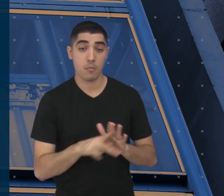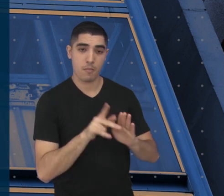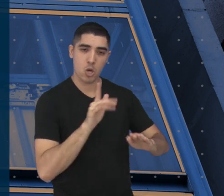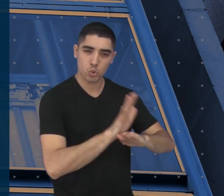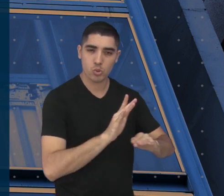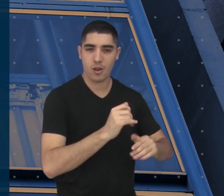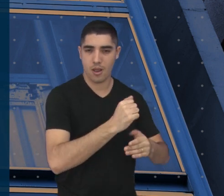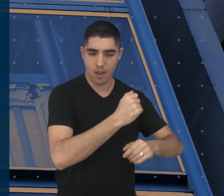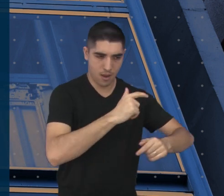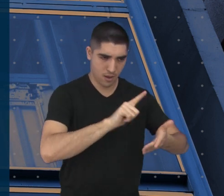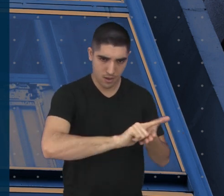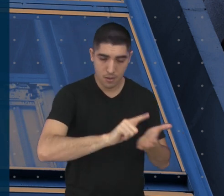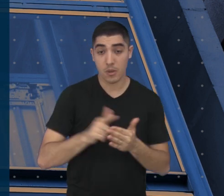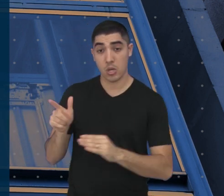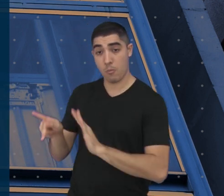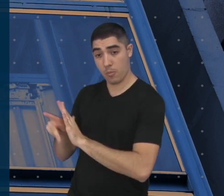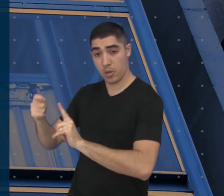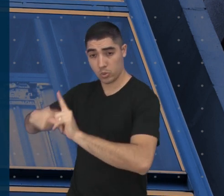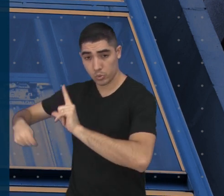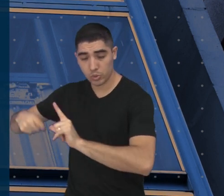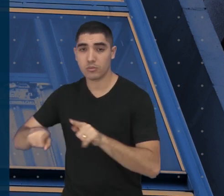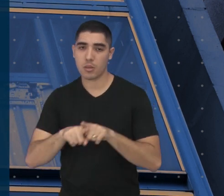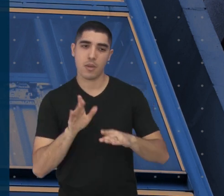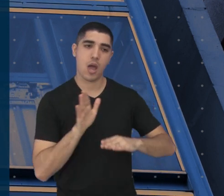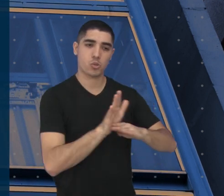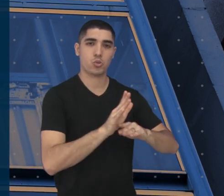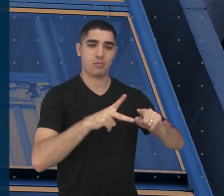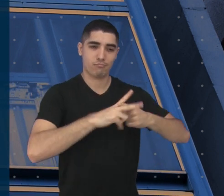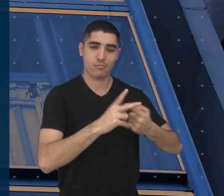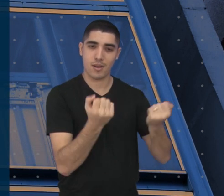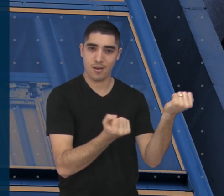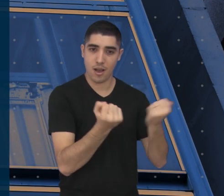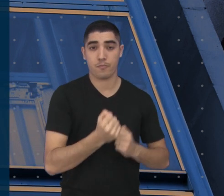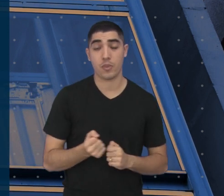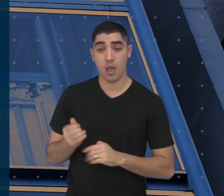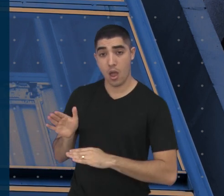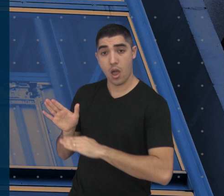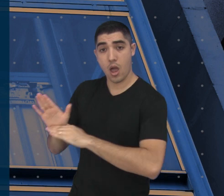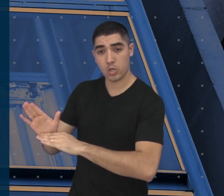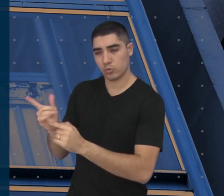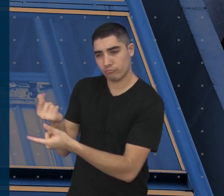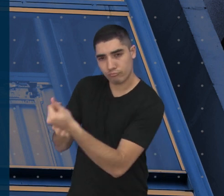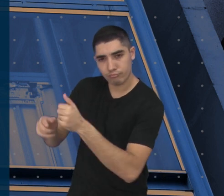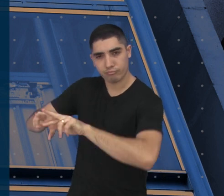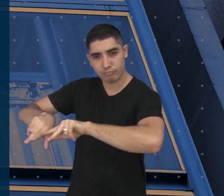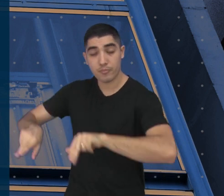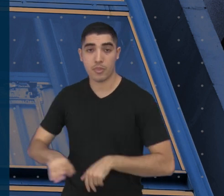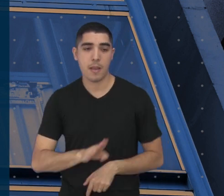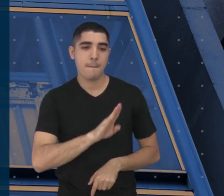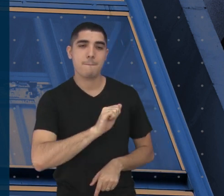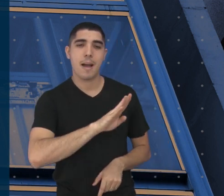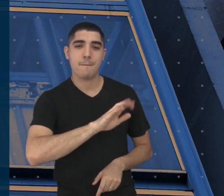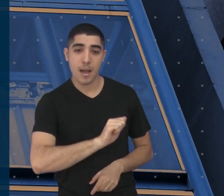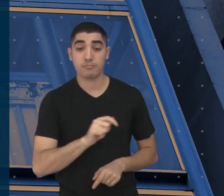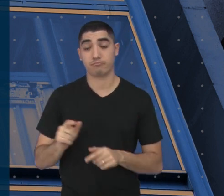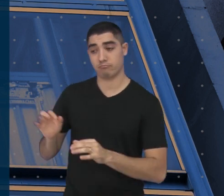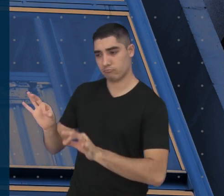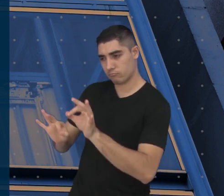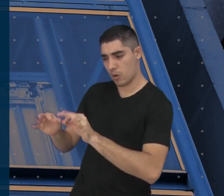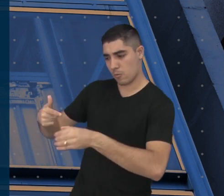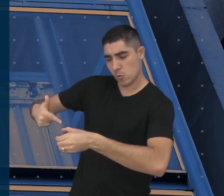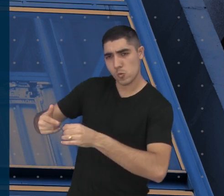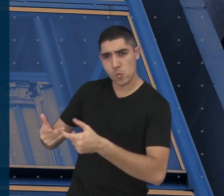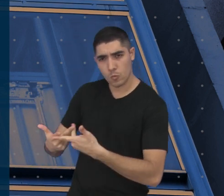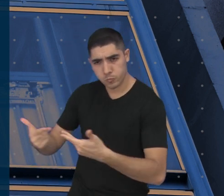limpeza, auxiliar de logística, auxiliar de mecânico de automóveis, auxiliar financeiro, babá, caldeireiro